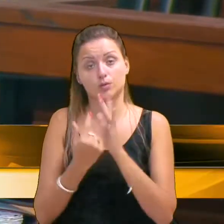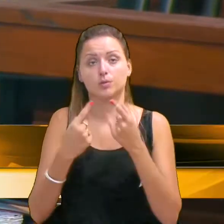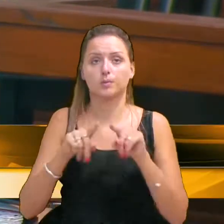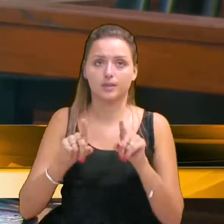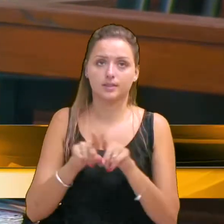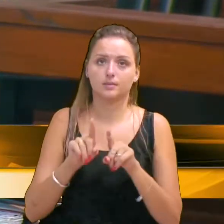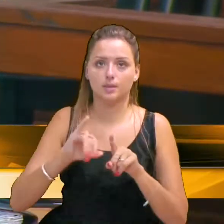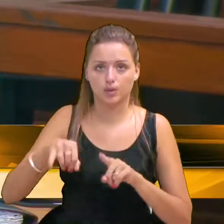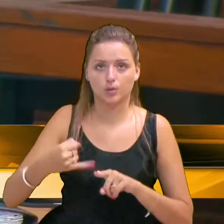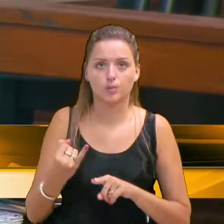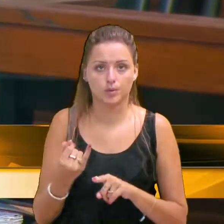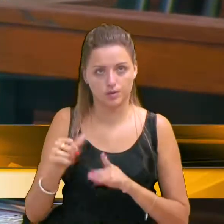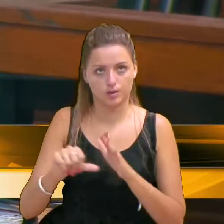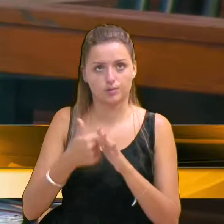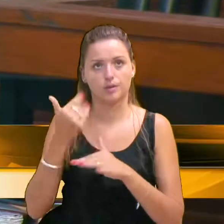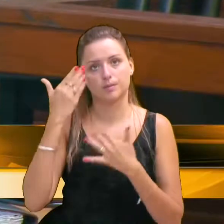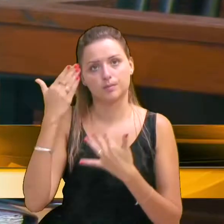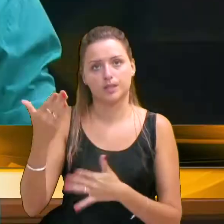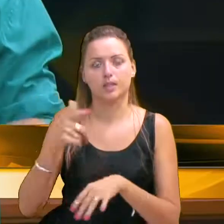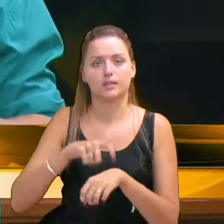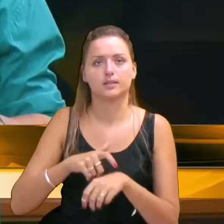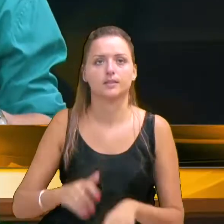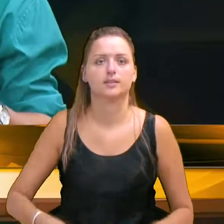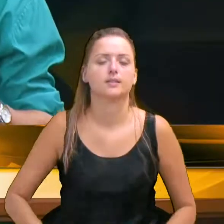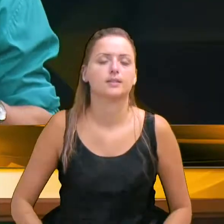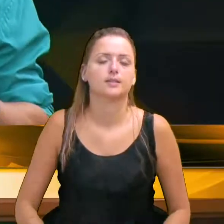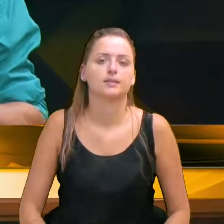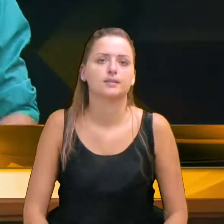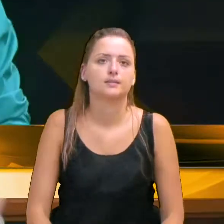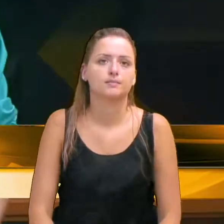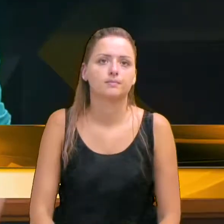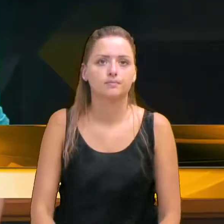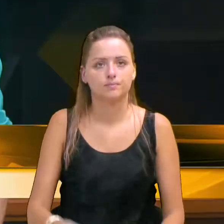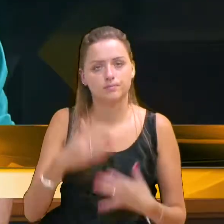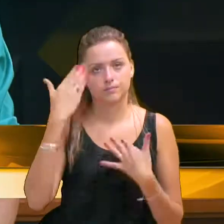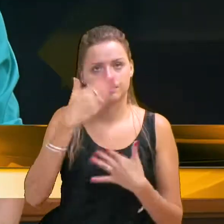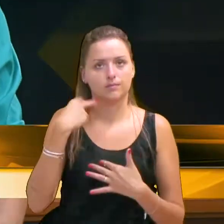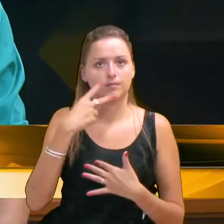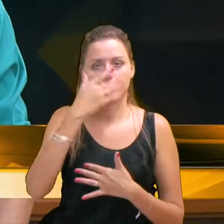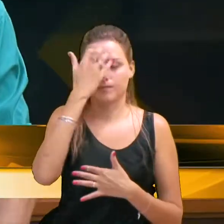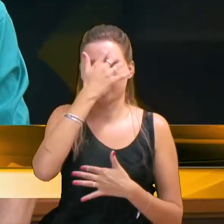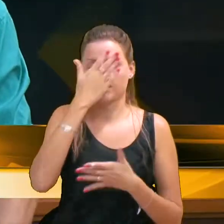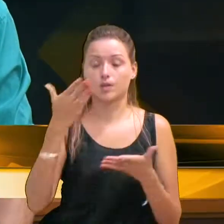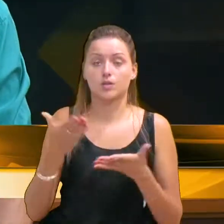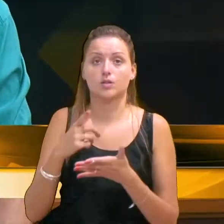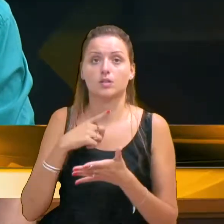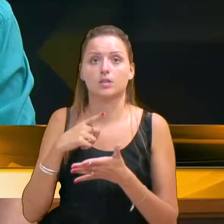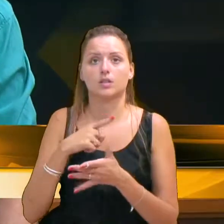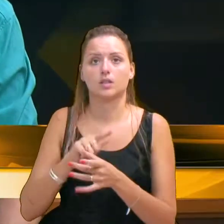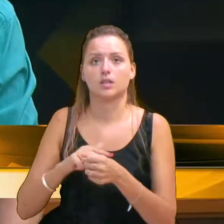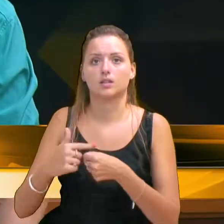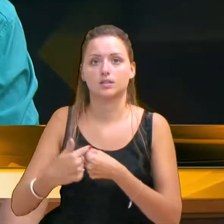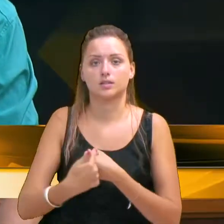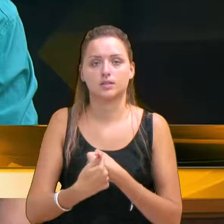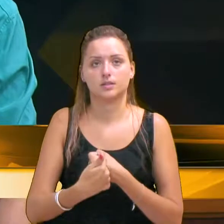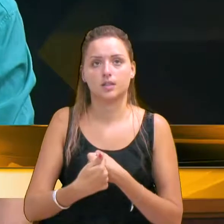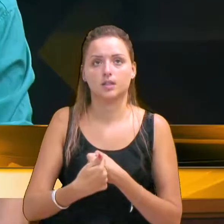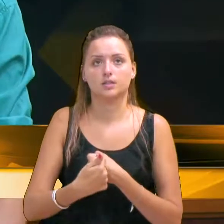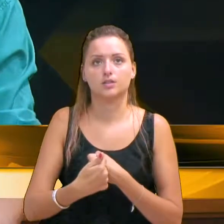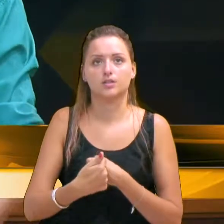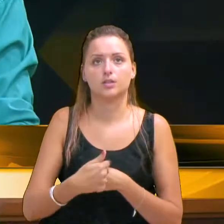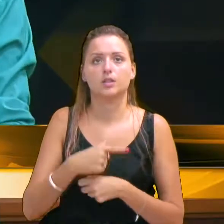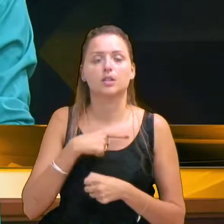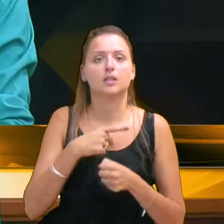seria uma oportunidade. Obrigado pela parte. Obrigado, vereador. Já tem cidades que estão dando exemplo para nós e tem muitas